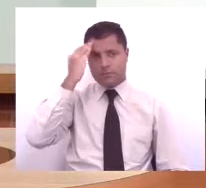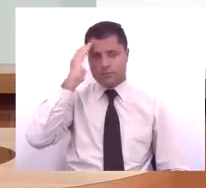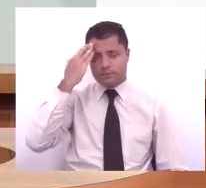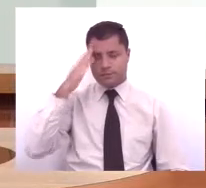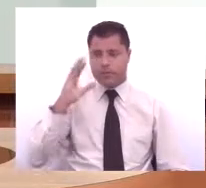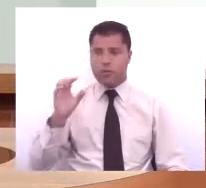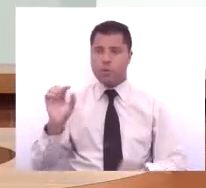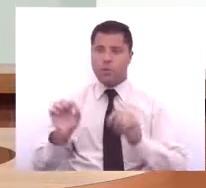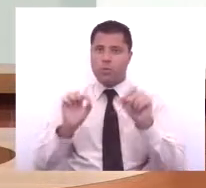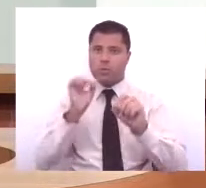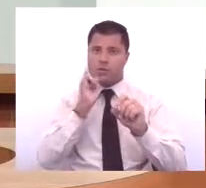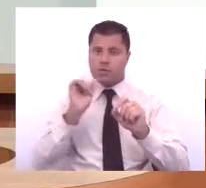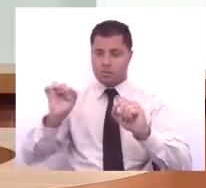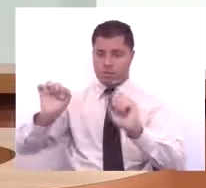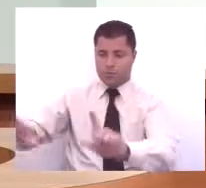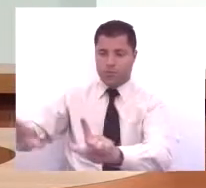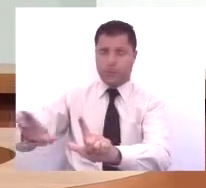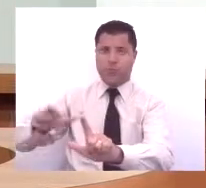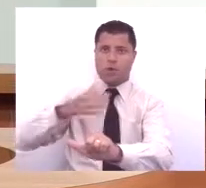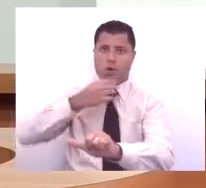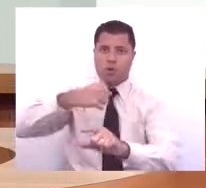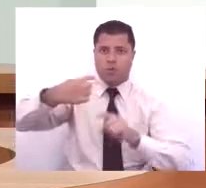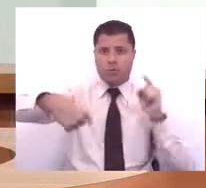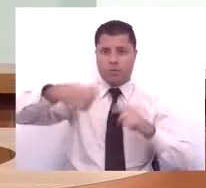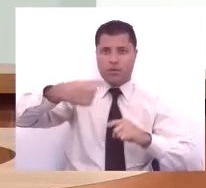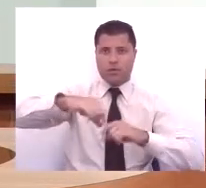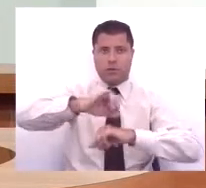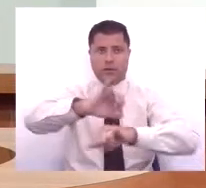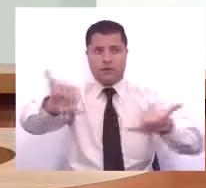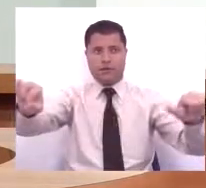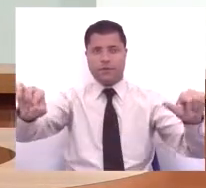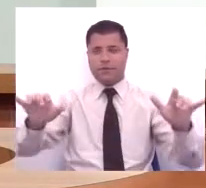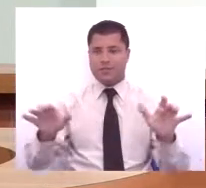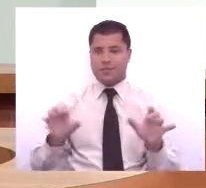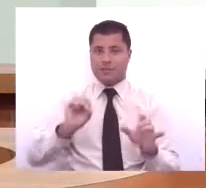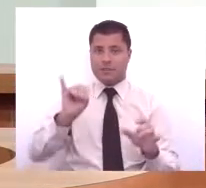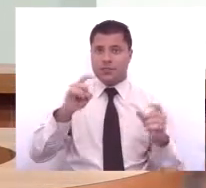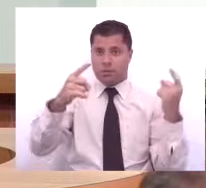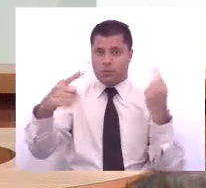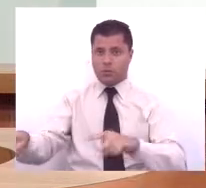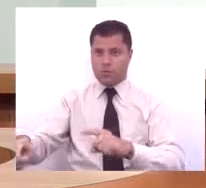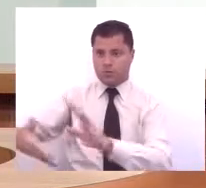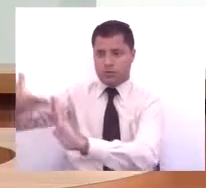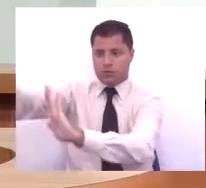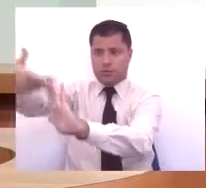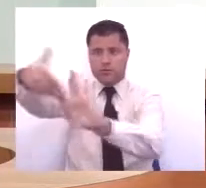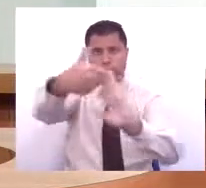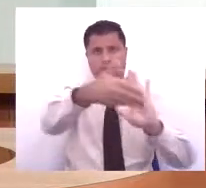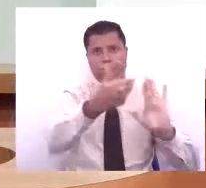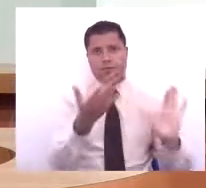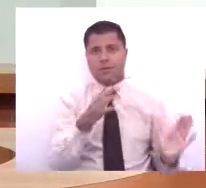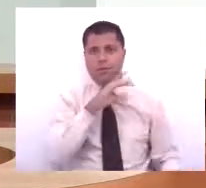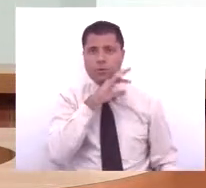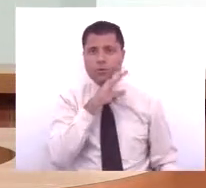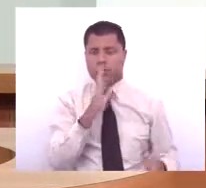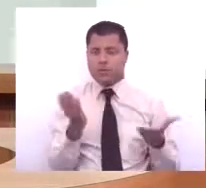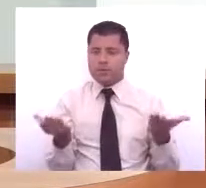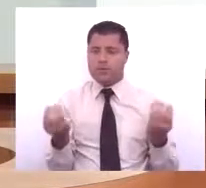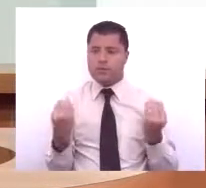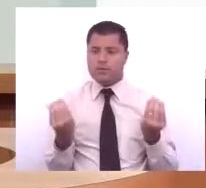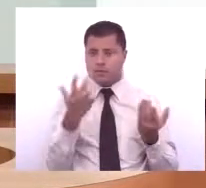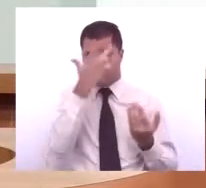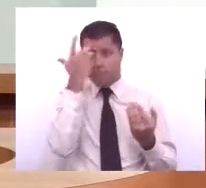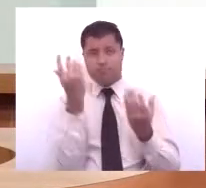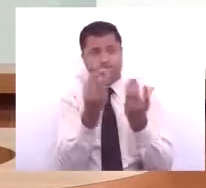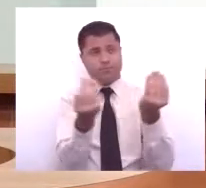de Guarulhos seria você ferir as regras do jogo com o jogo já em andamento. Naquele momento haviam parlamentares que, enfim, que iam